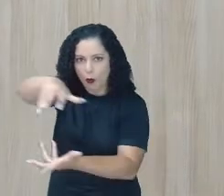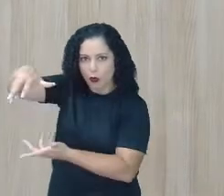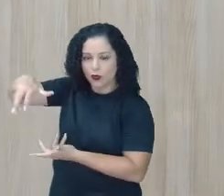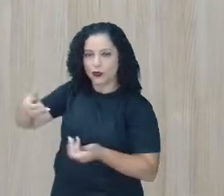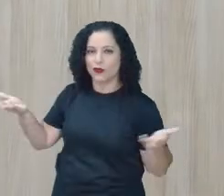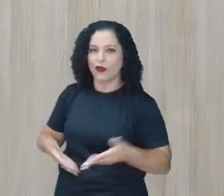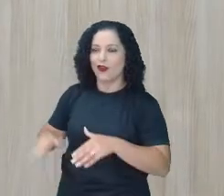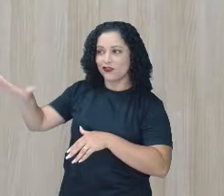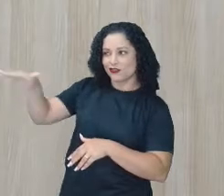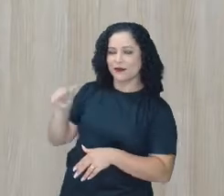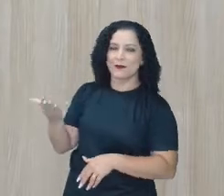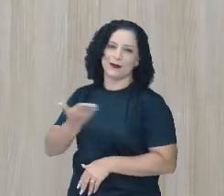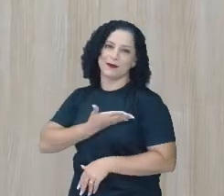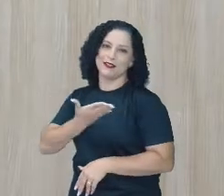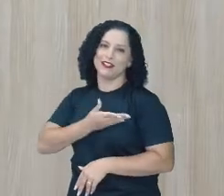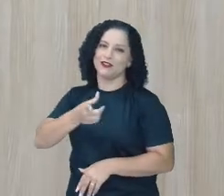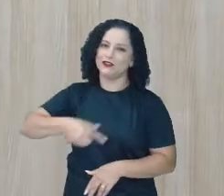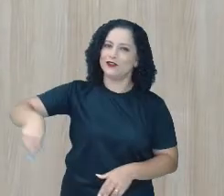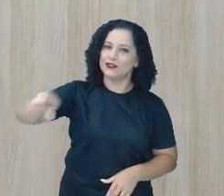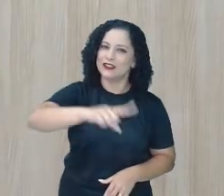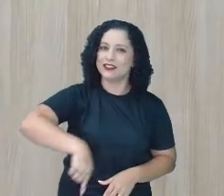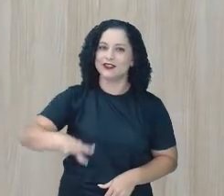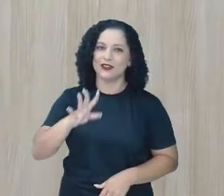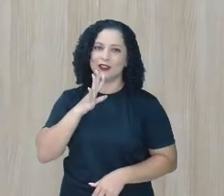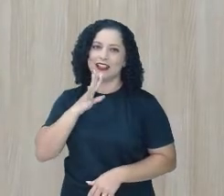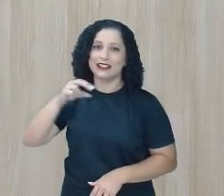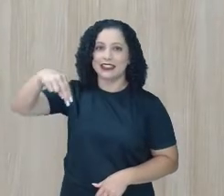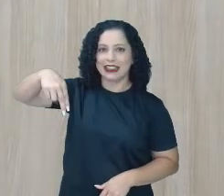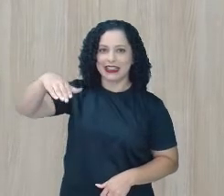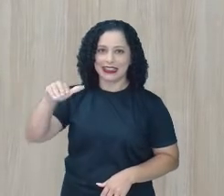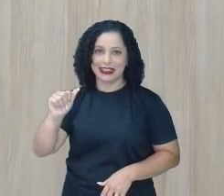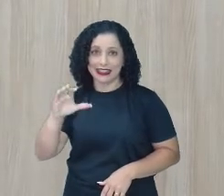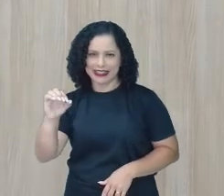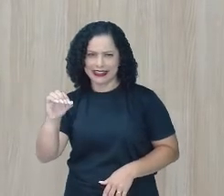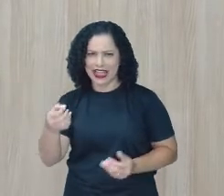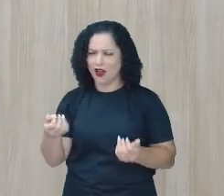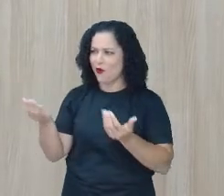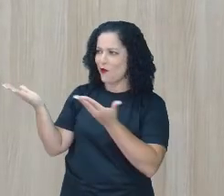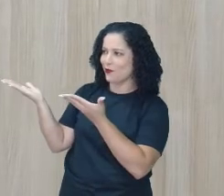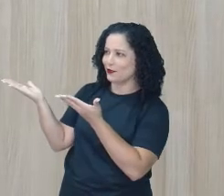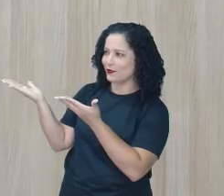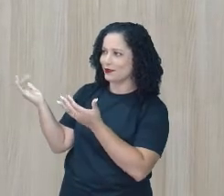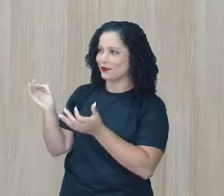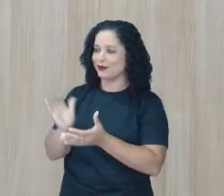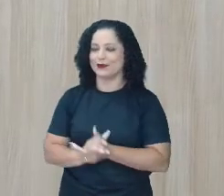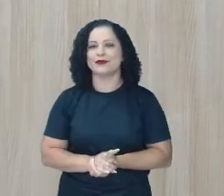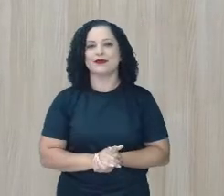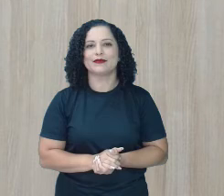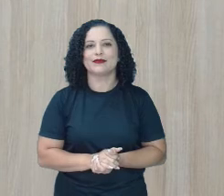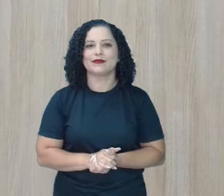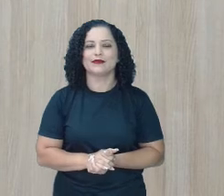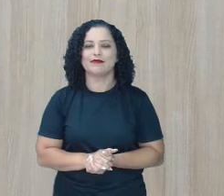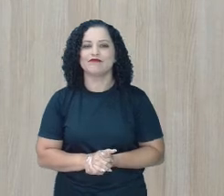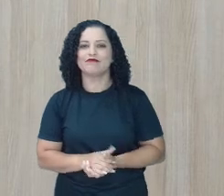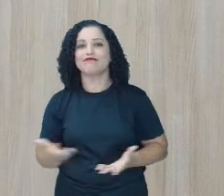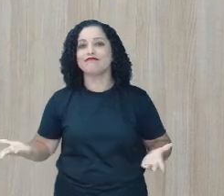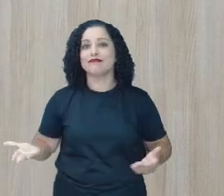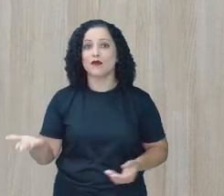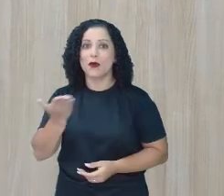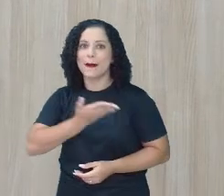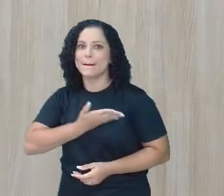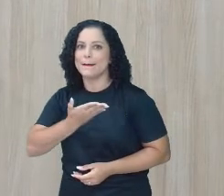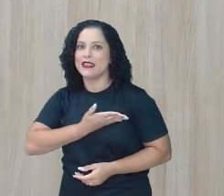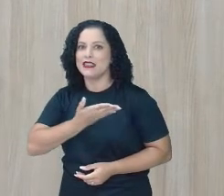trouxe um amiguinho para vocês, ó. Vocês conhecem o Now, não conhecem? Será que o nosso amiguinho aqui que a gente